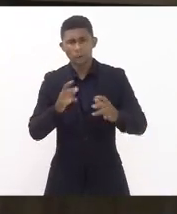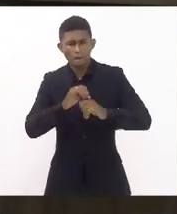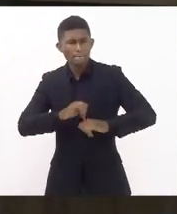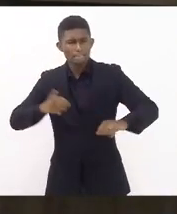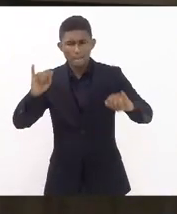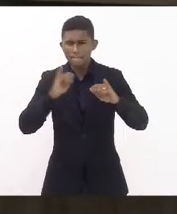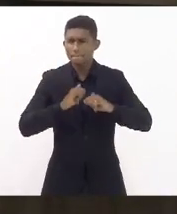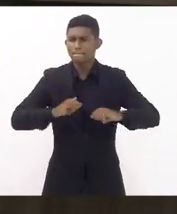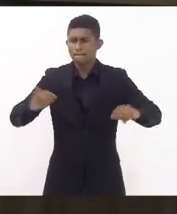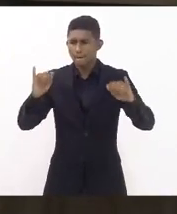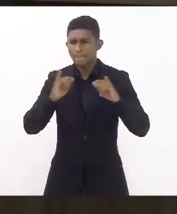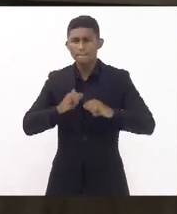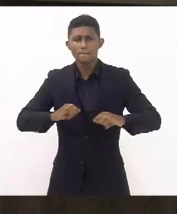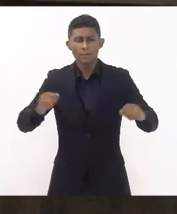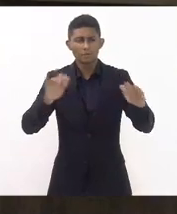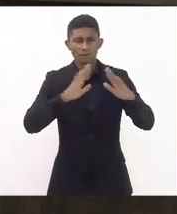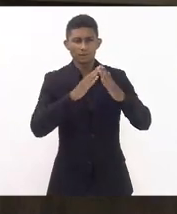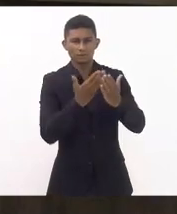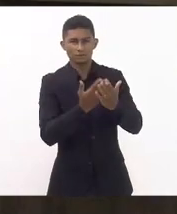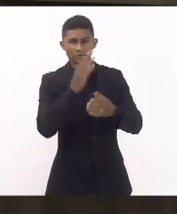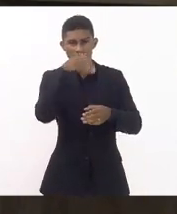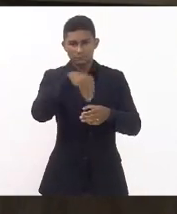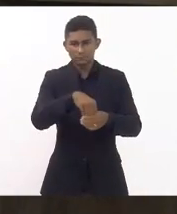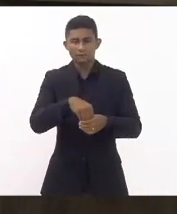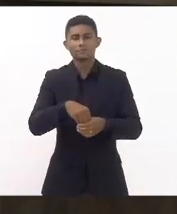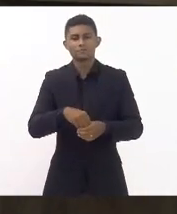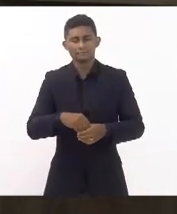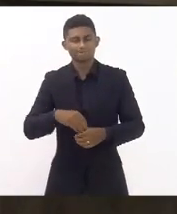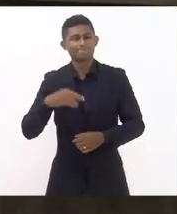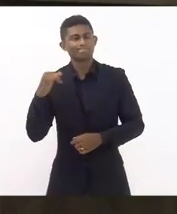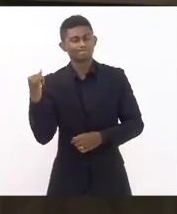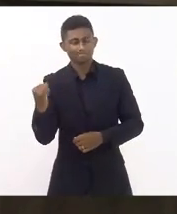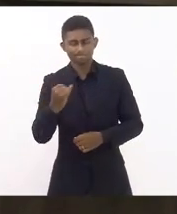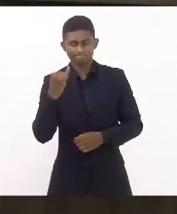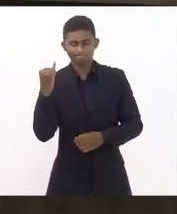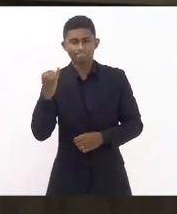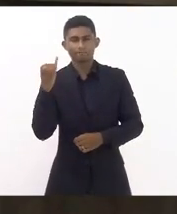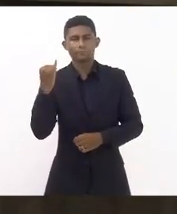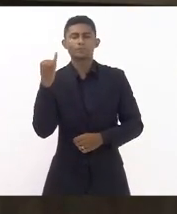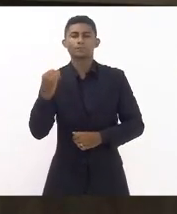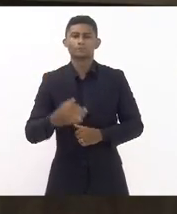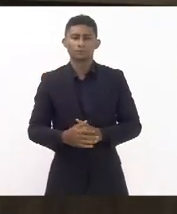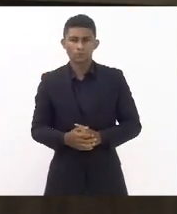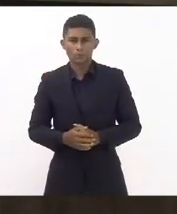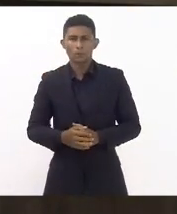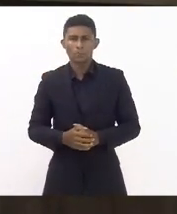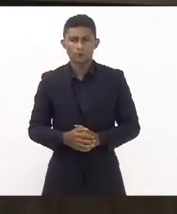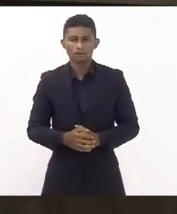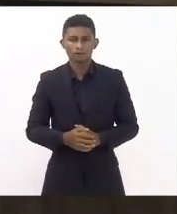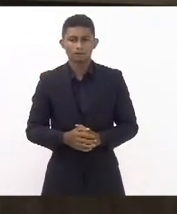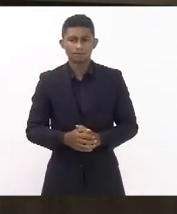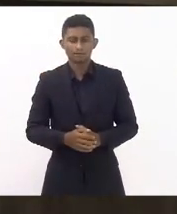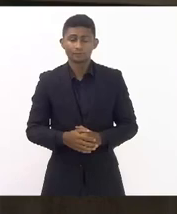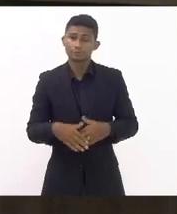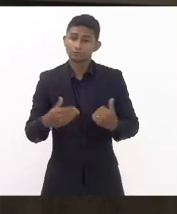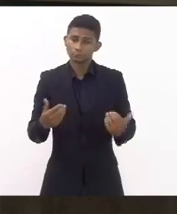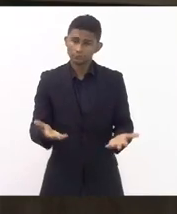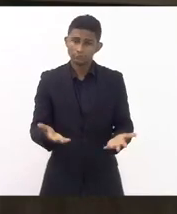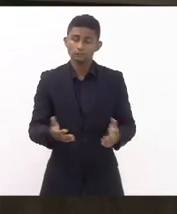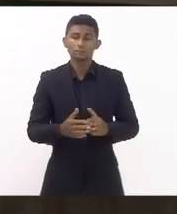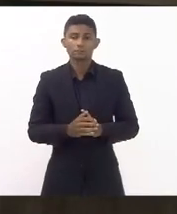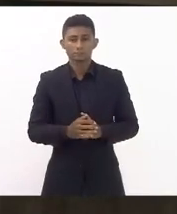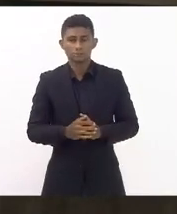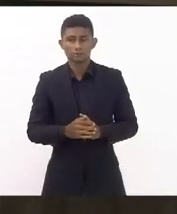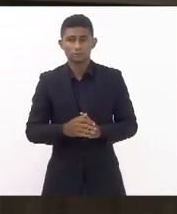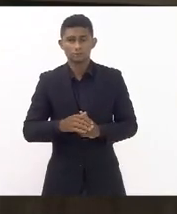dos espaços de saber, num processo pedagógico, sem dúvida nenhuma, ganha outra qualidade. Então, nesse sentido,